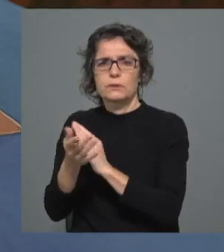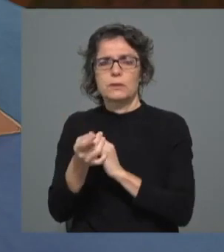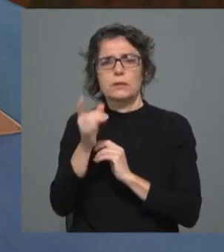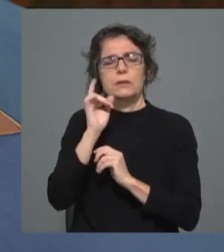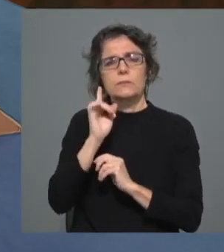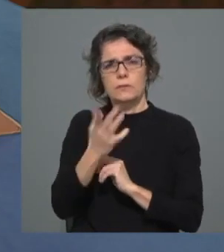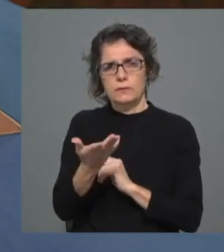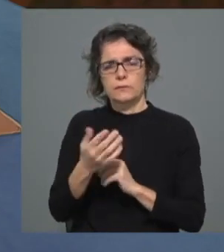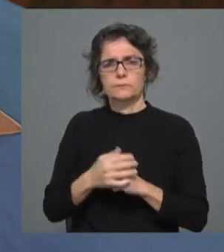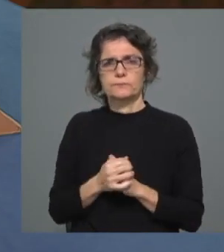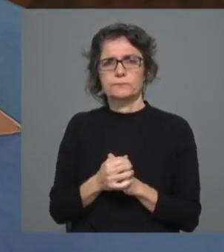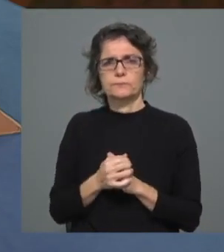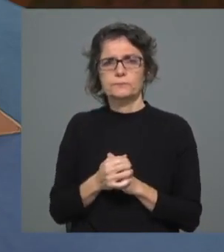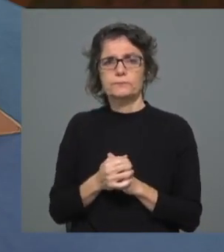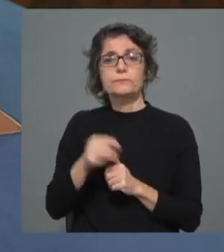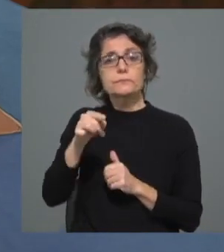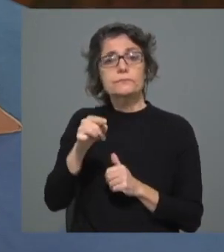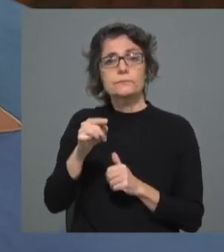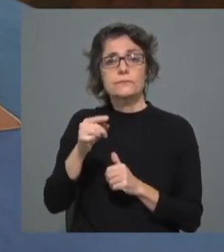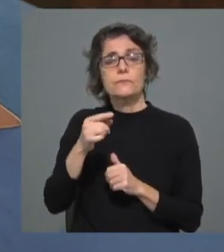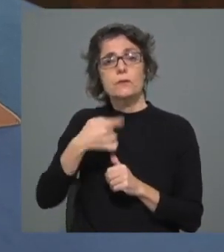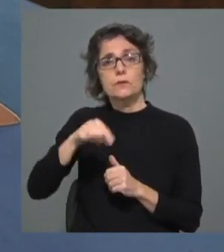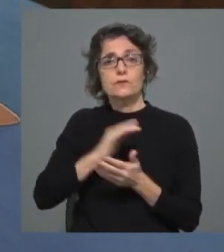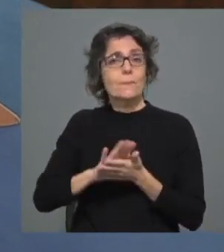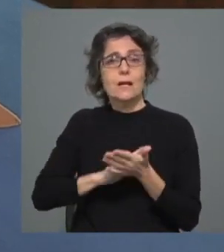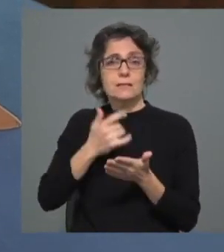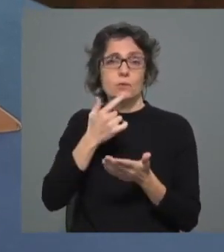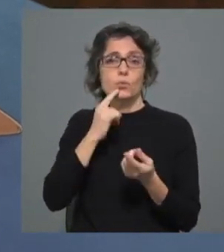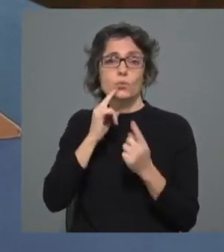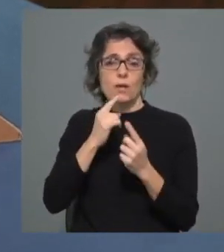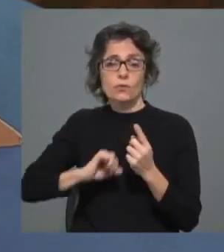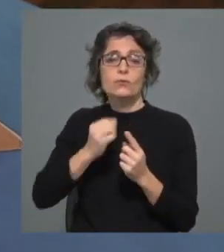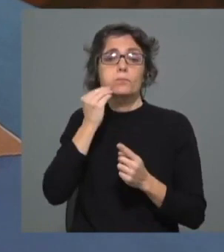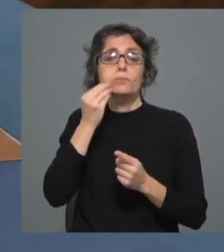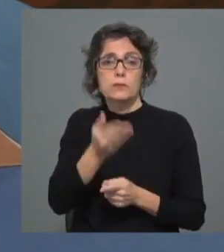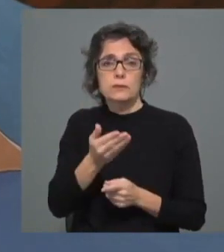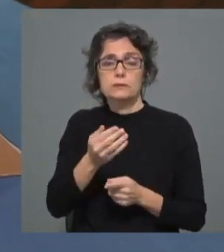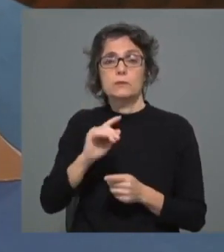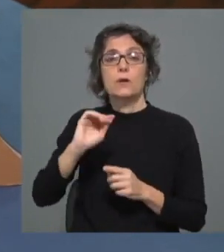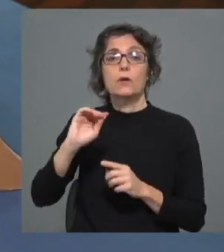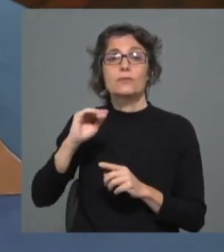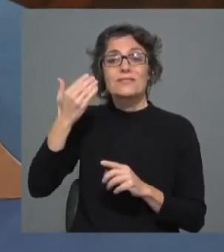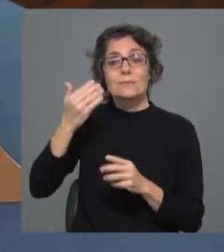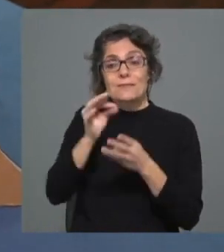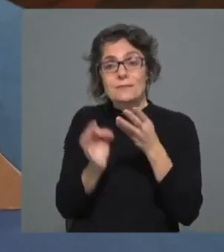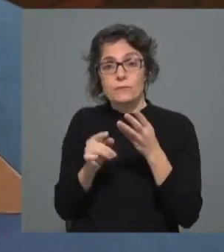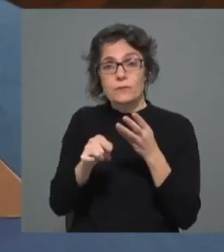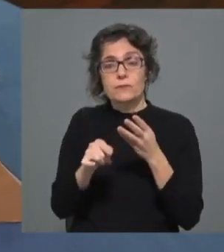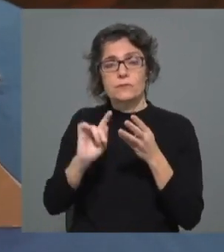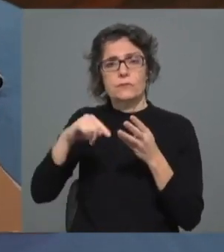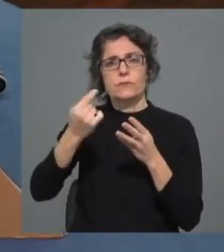Portanto, esses princípios são aqueles de que partimos. Depois, partindo desses princípios,